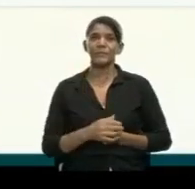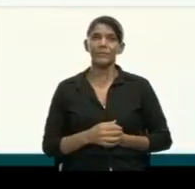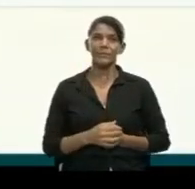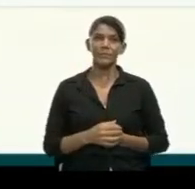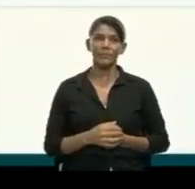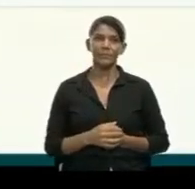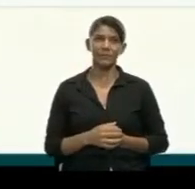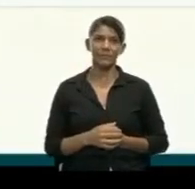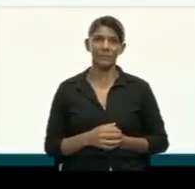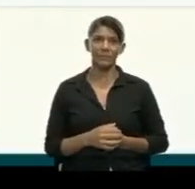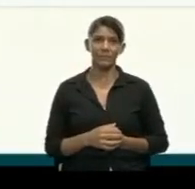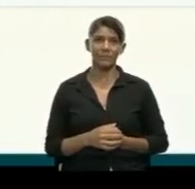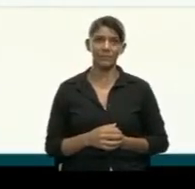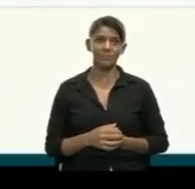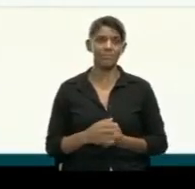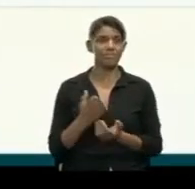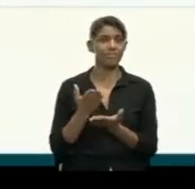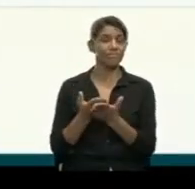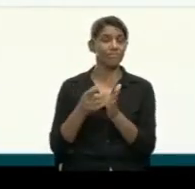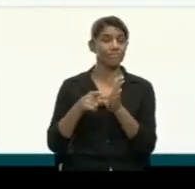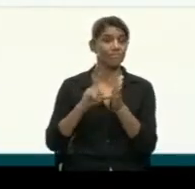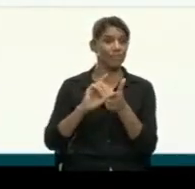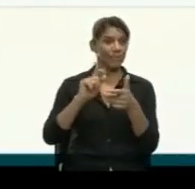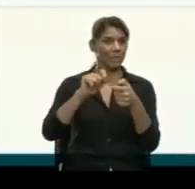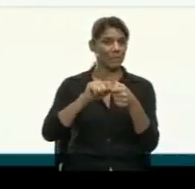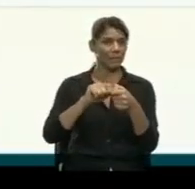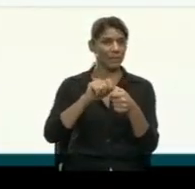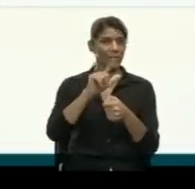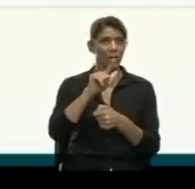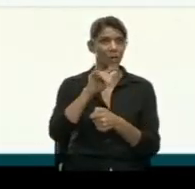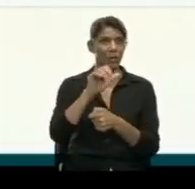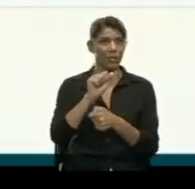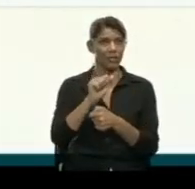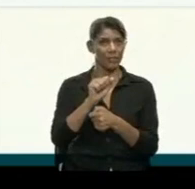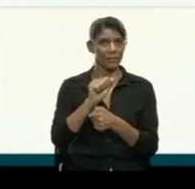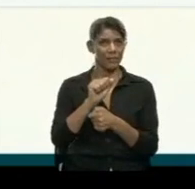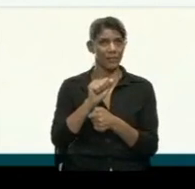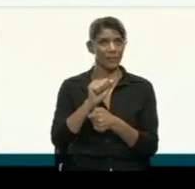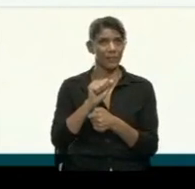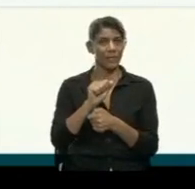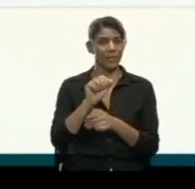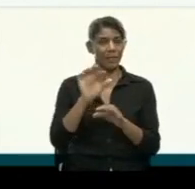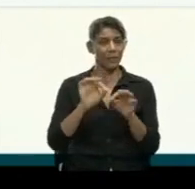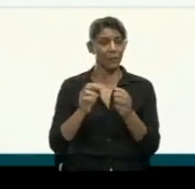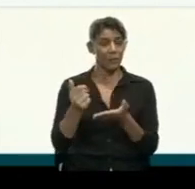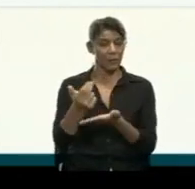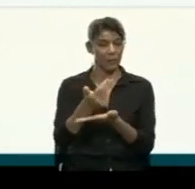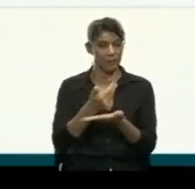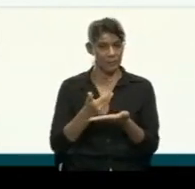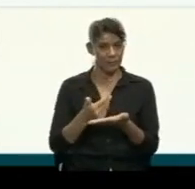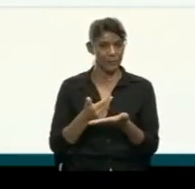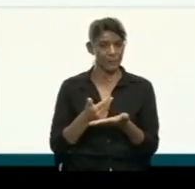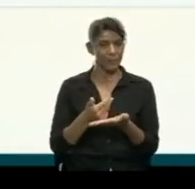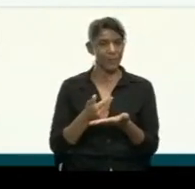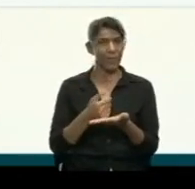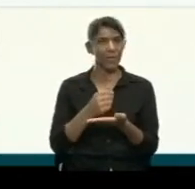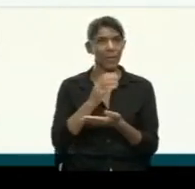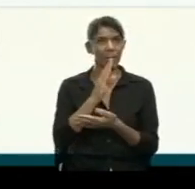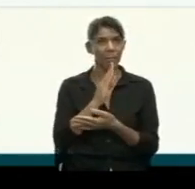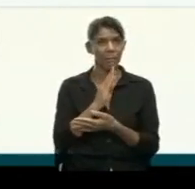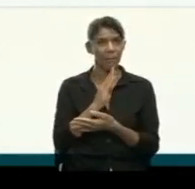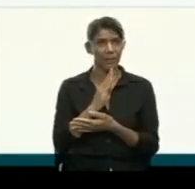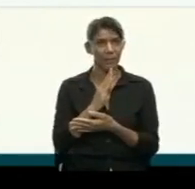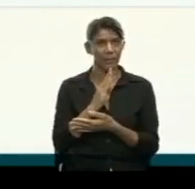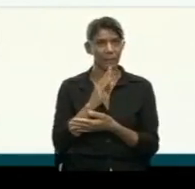Bom, então na aula anterior a gente realizou a locação parcial da planta baixa, PB número 1, que o